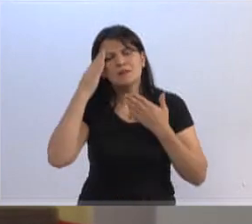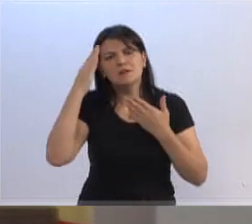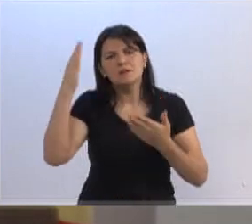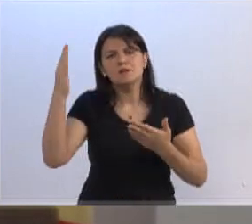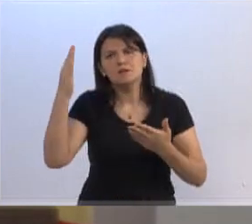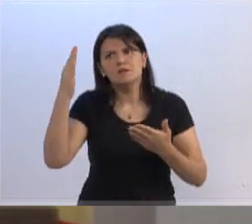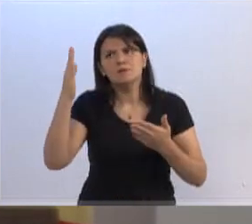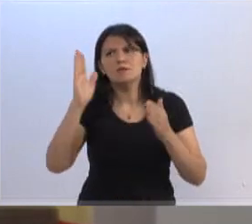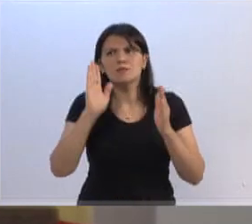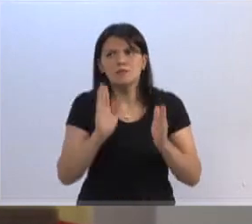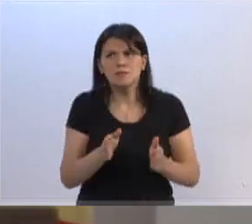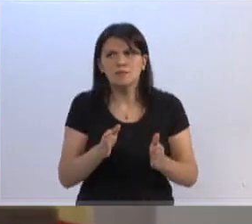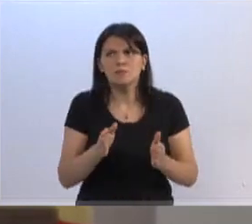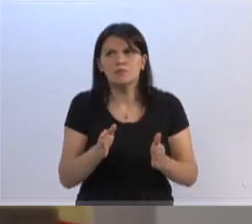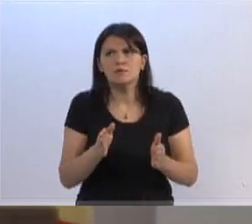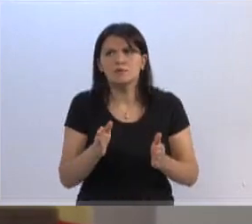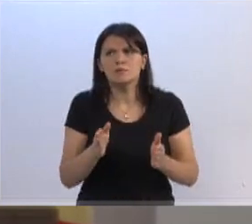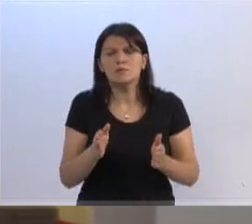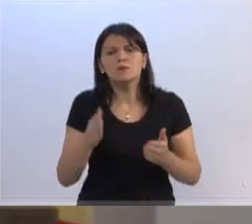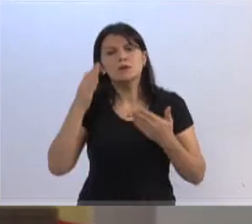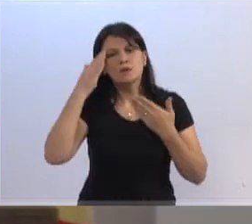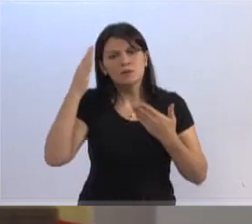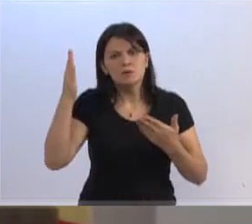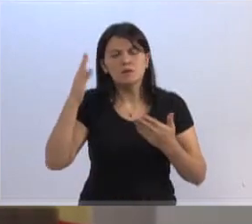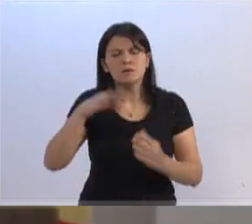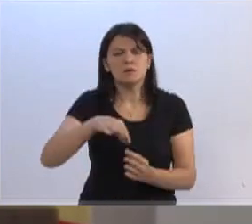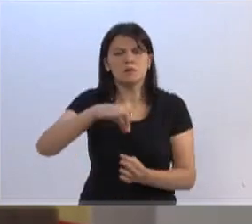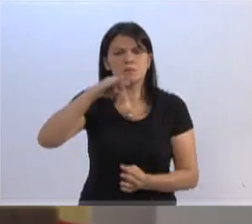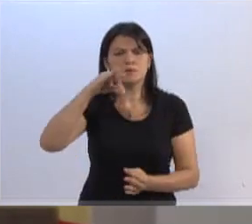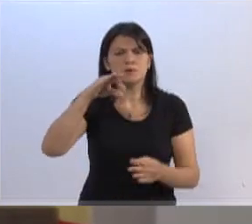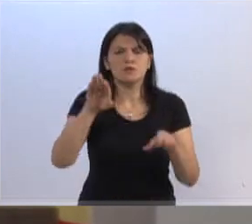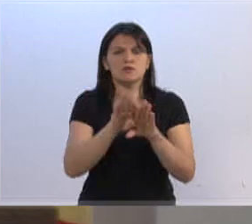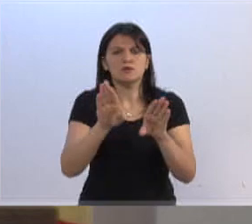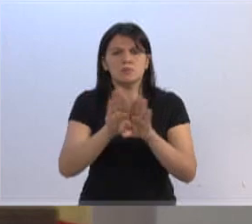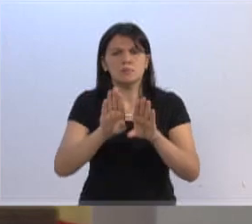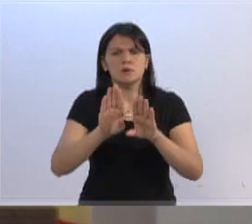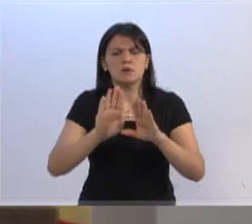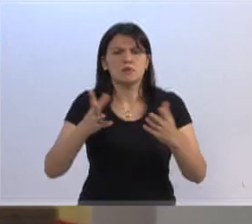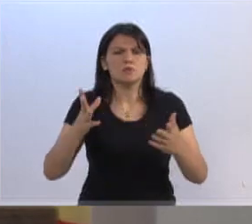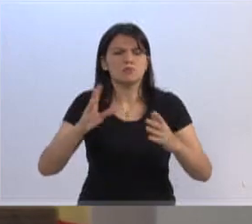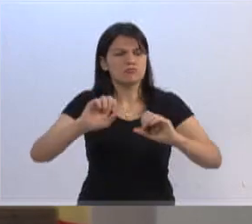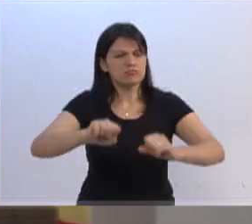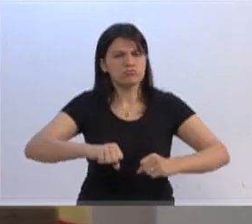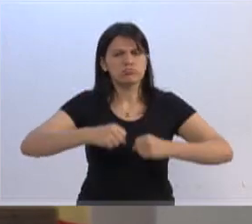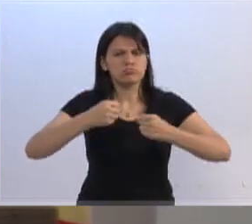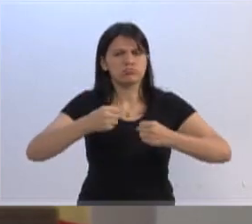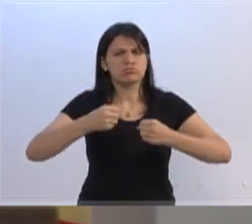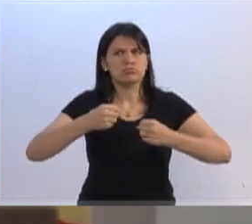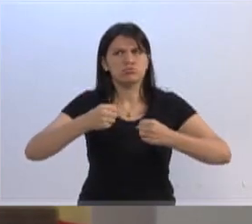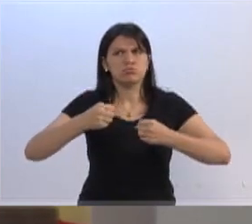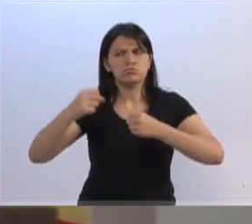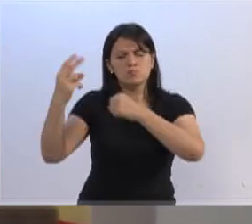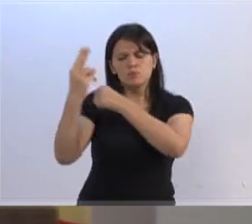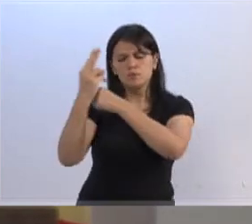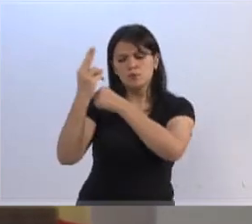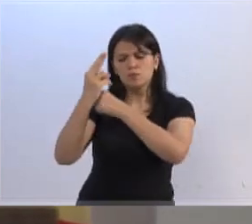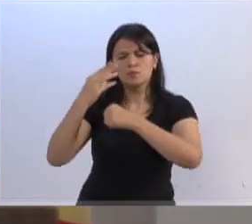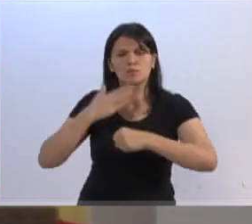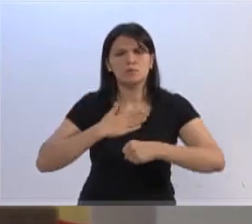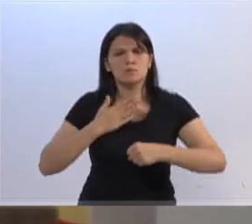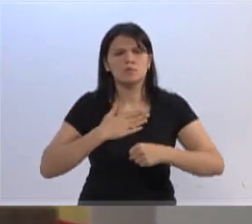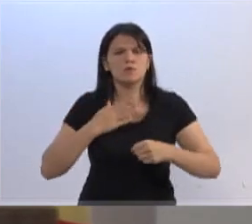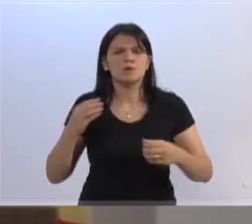agradecimento. Hoje, agradecendo a uma espiritualidade, a uma força divina maior, que conduz e me possibilita estar aqui hoje,